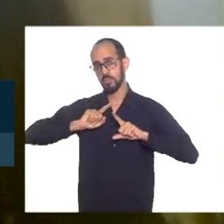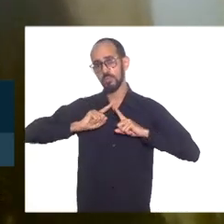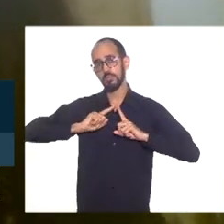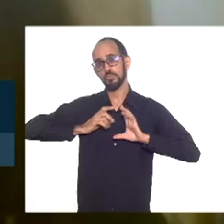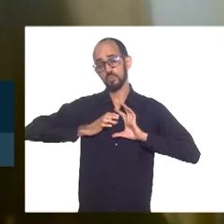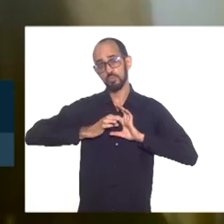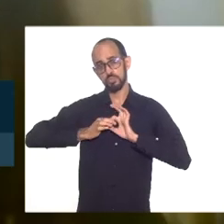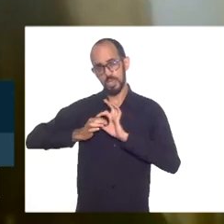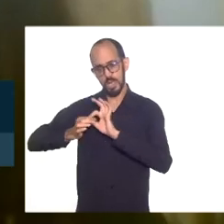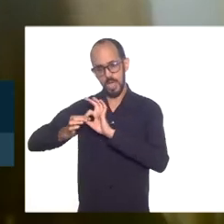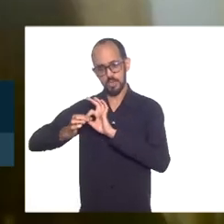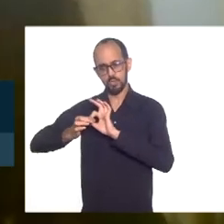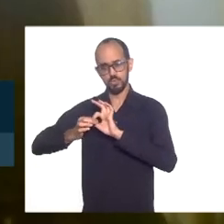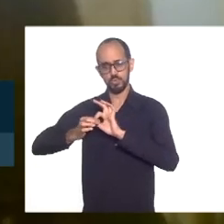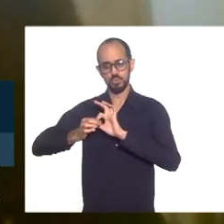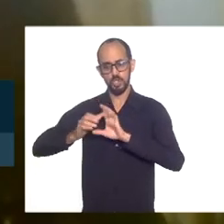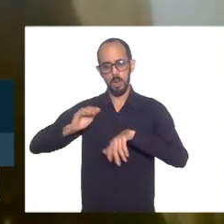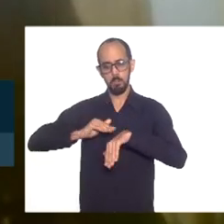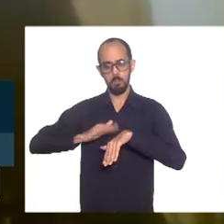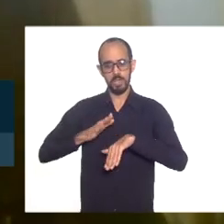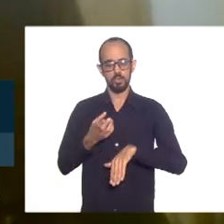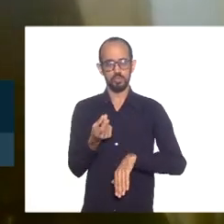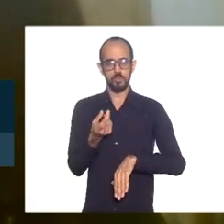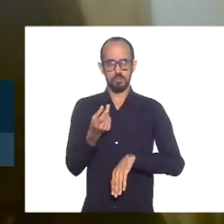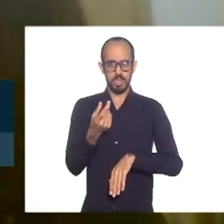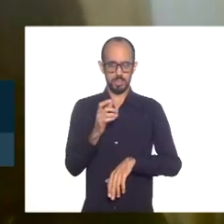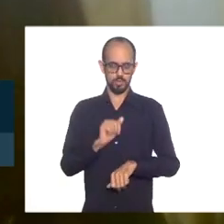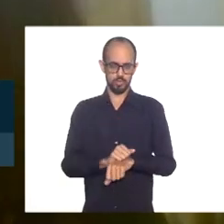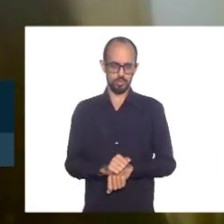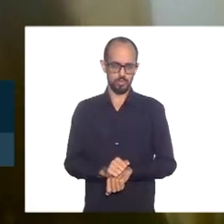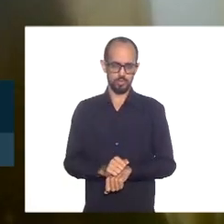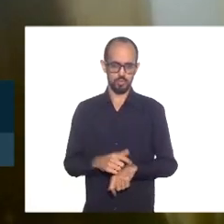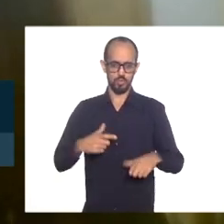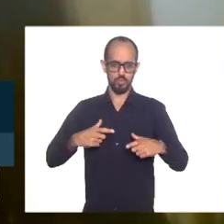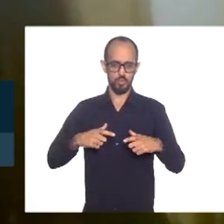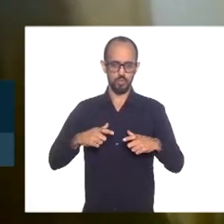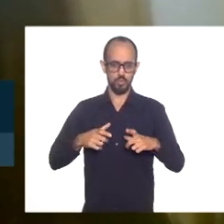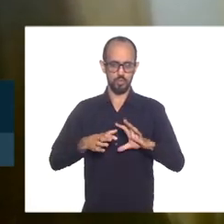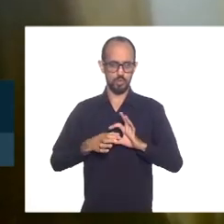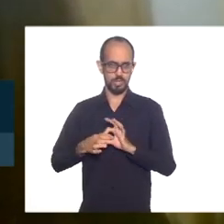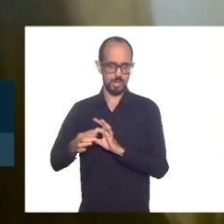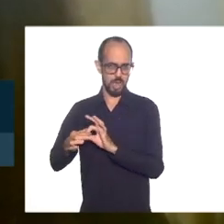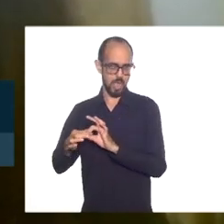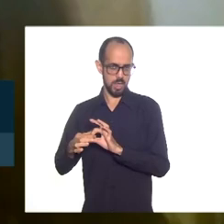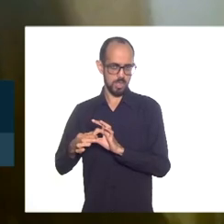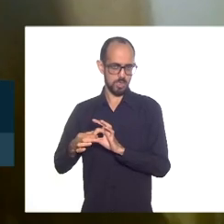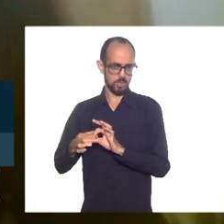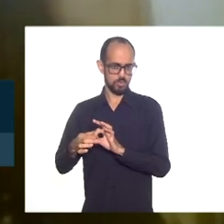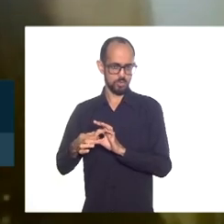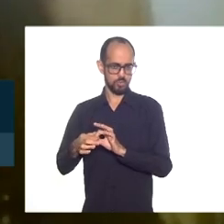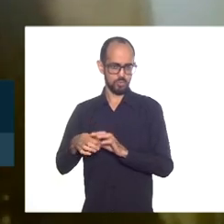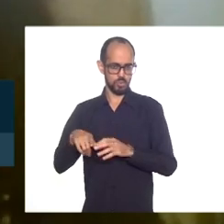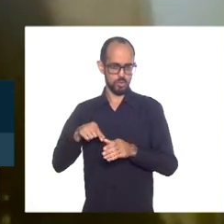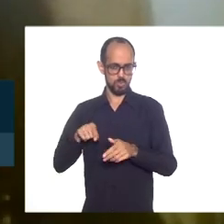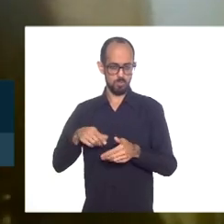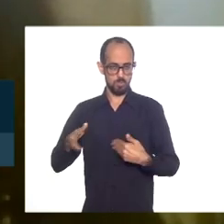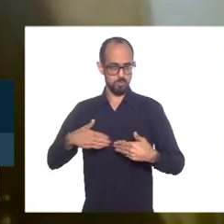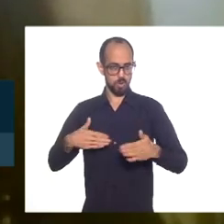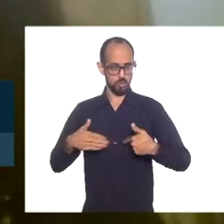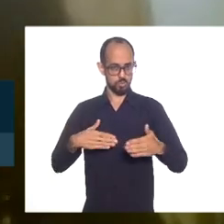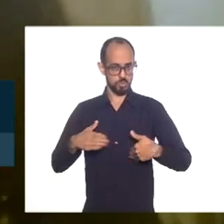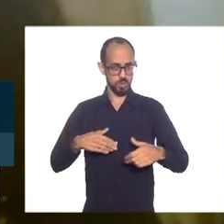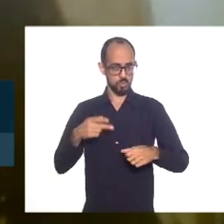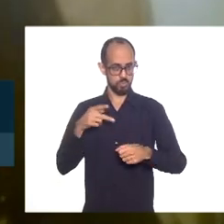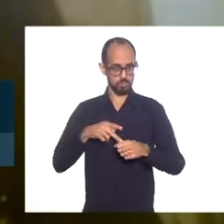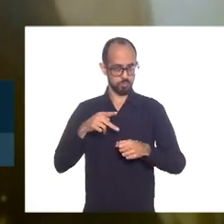de crescimento de preço de commodity, num cenário de propício para a exploração de petróleo e gás, como tem